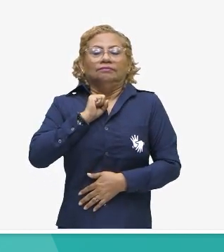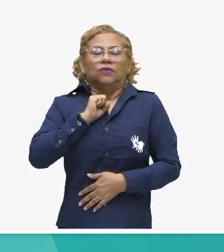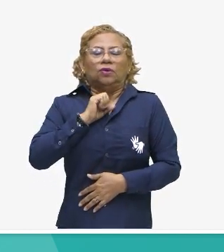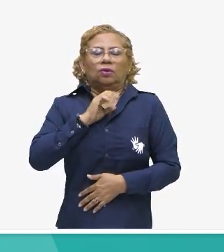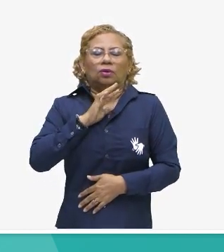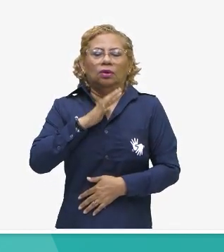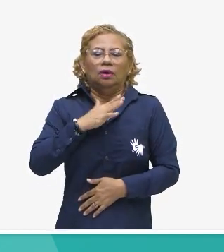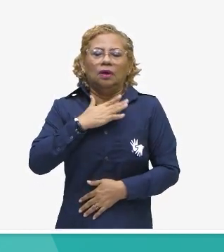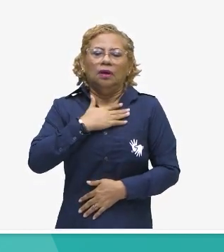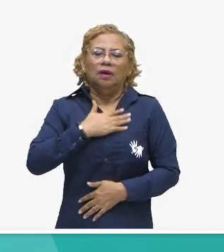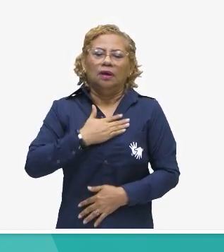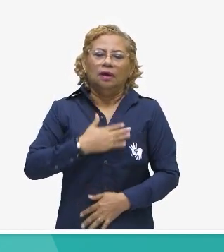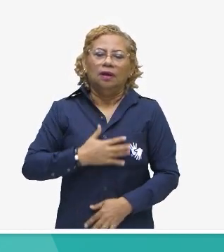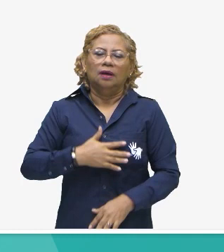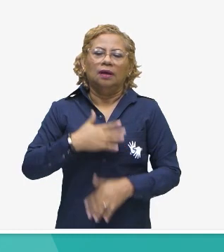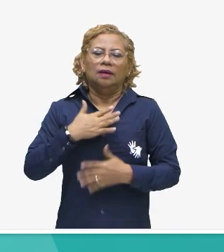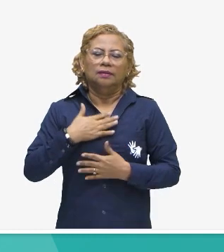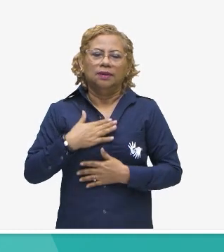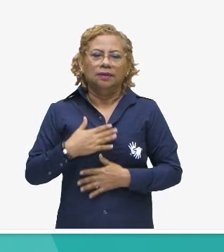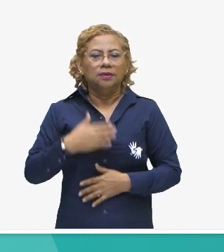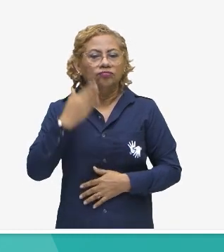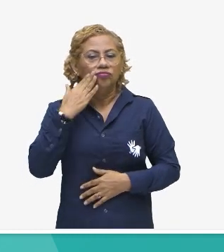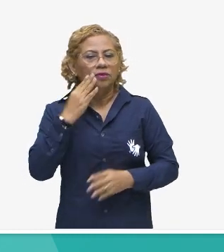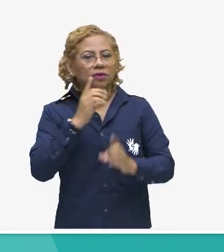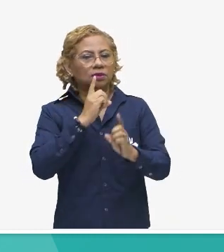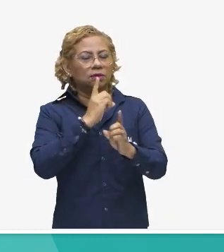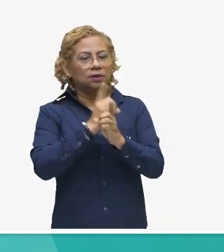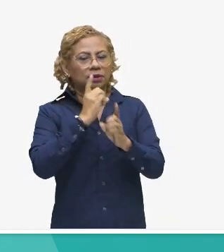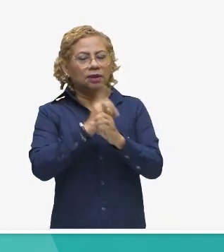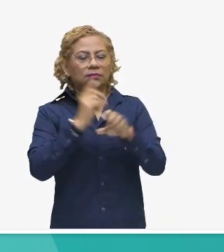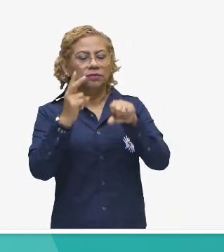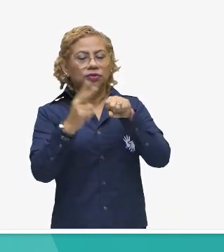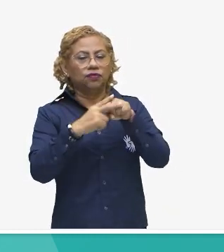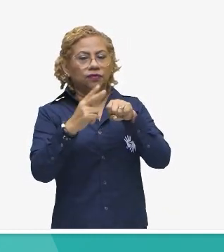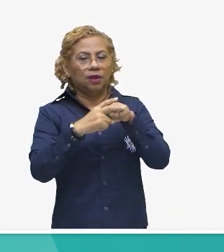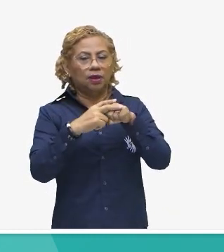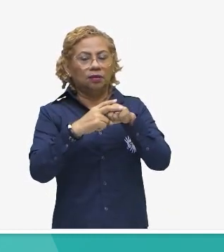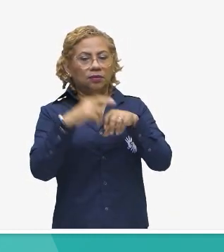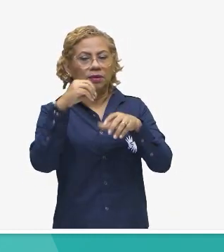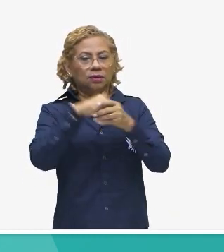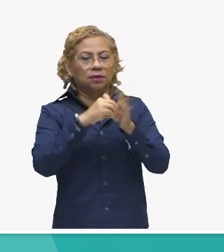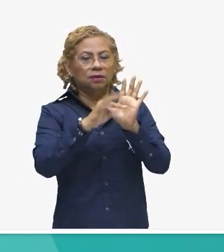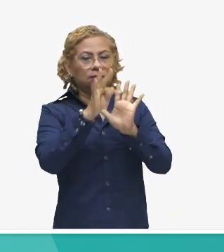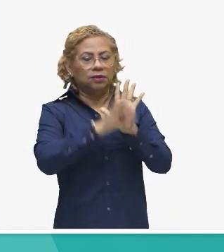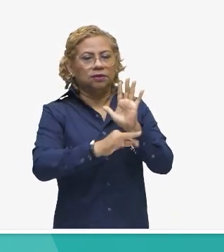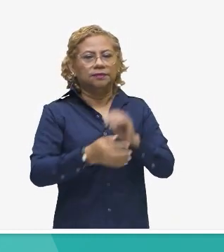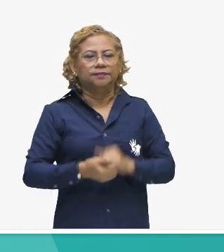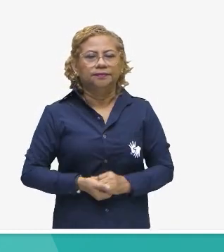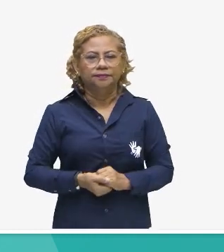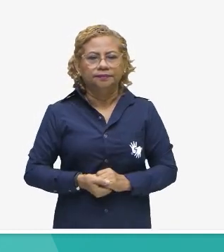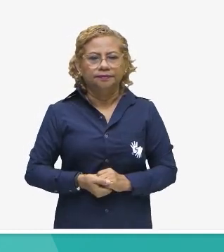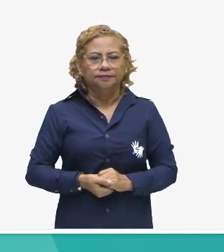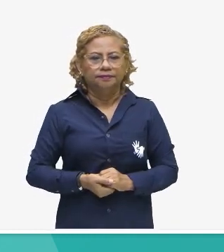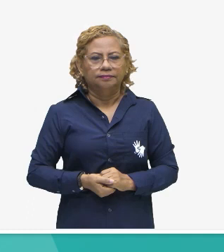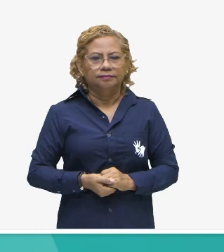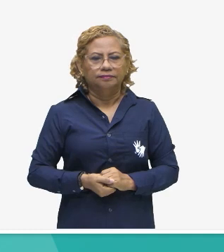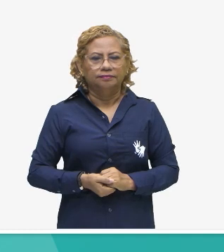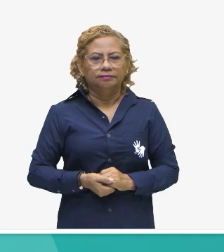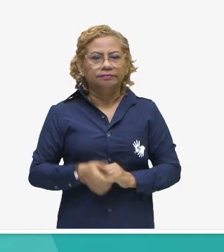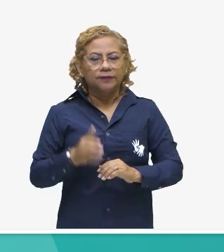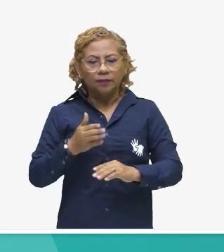calma. Então, vamos lá para os verbos em destaques. Nem bem entrei num pátio,